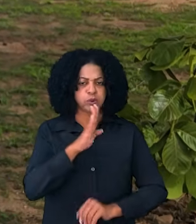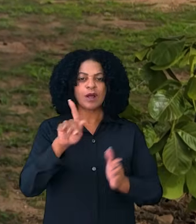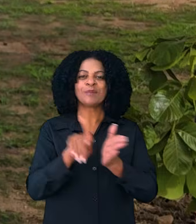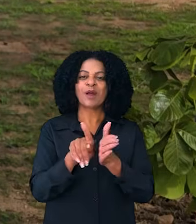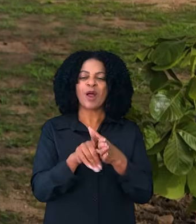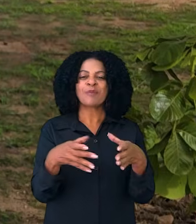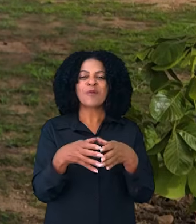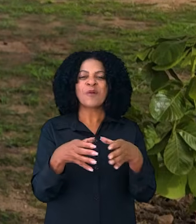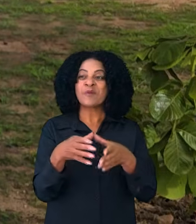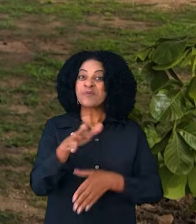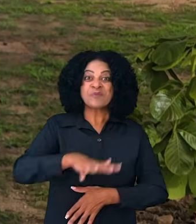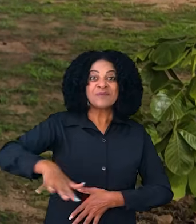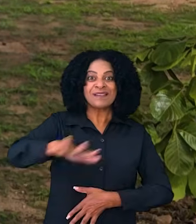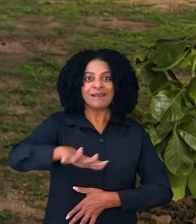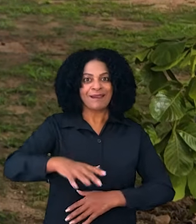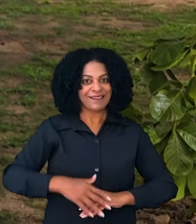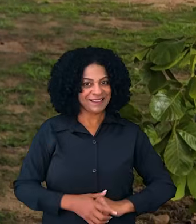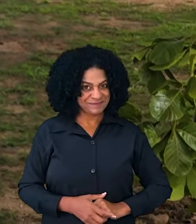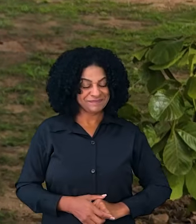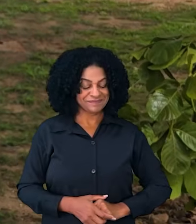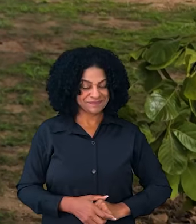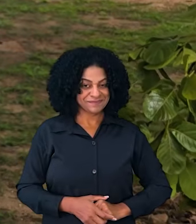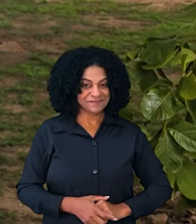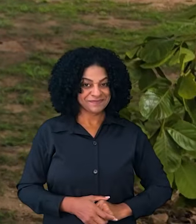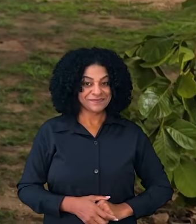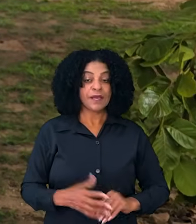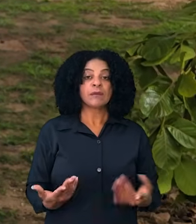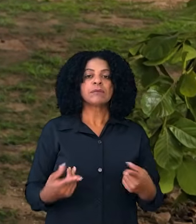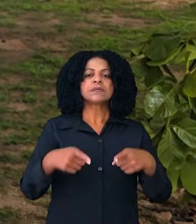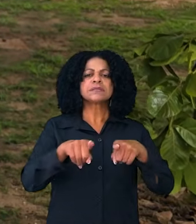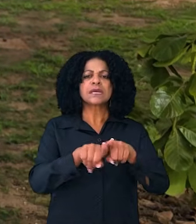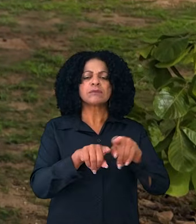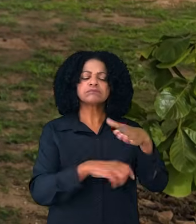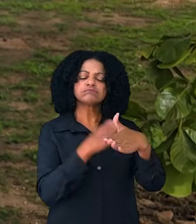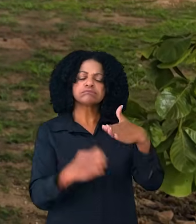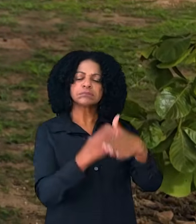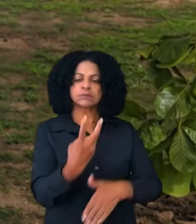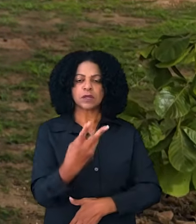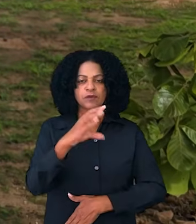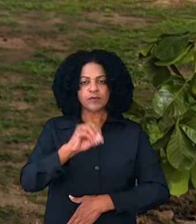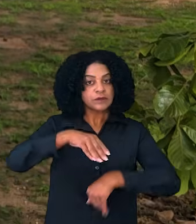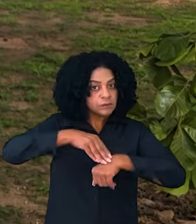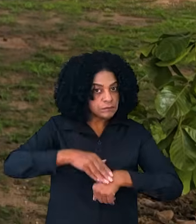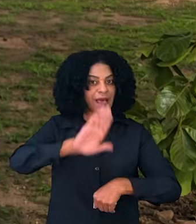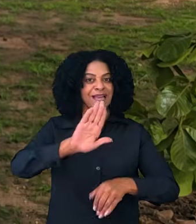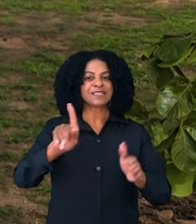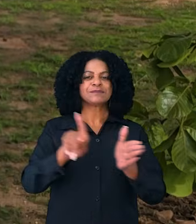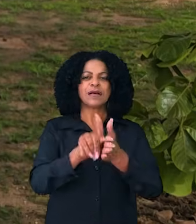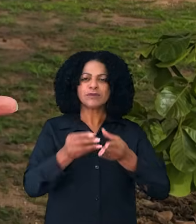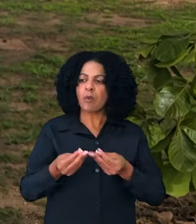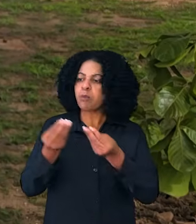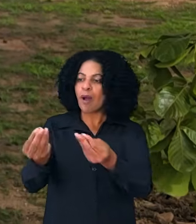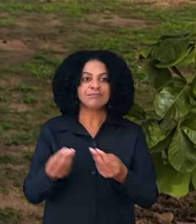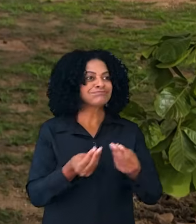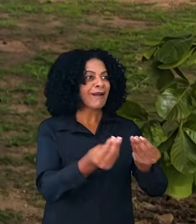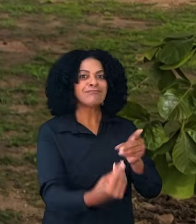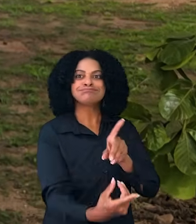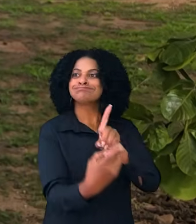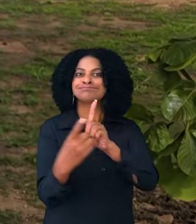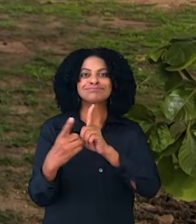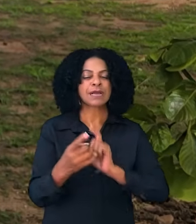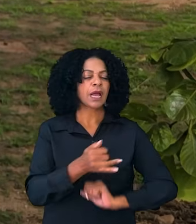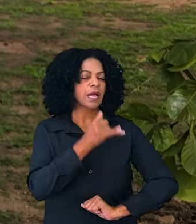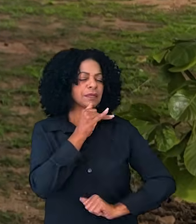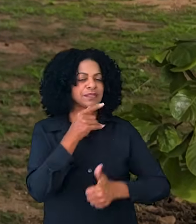para a comunidade aqui da região. Mais de 20 parceiros se uniram à Justiça Trabalhista nessa iniciativa para oferecer esses atendimentos, como,